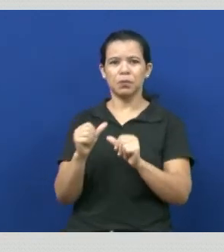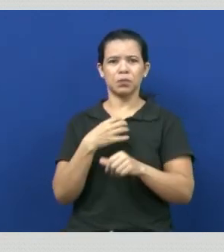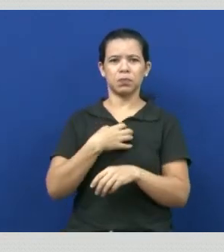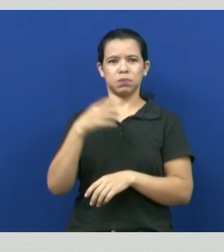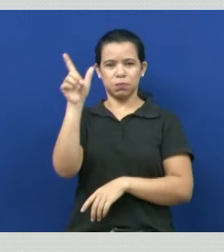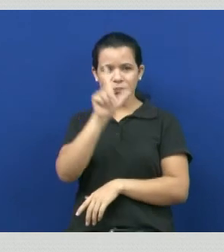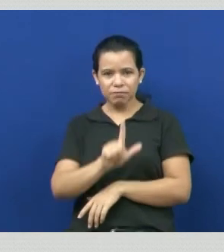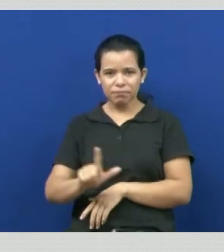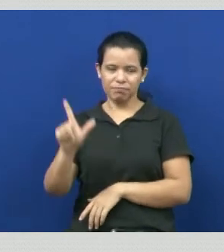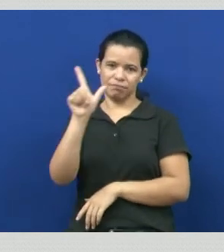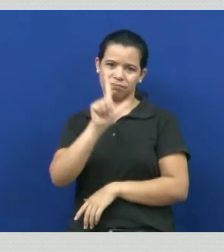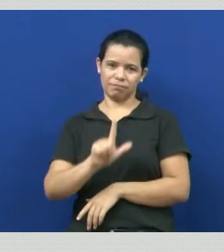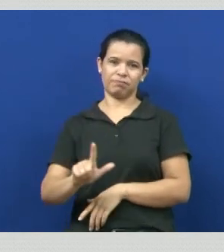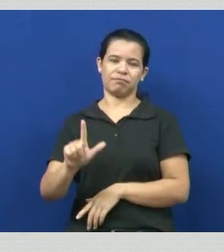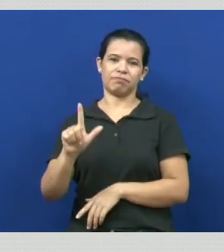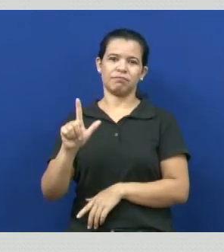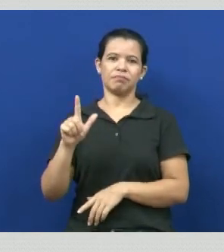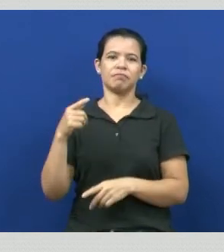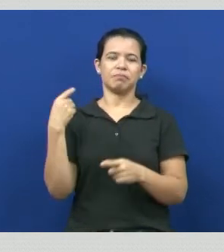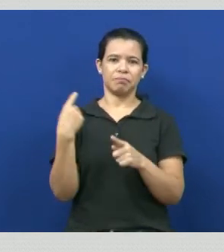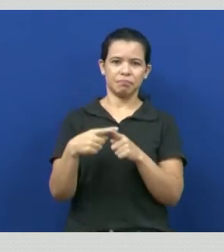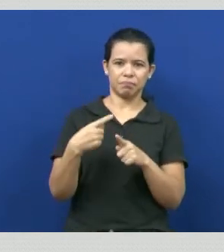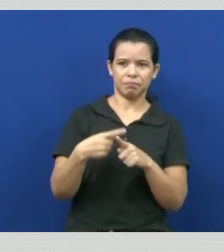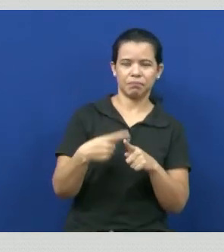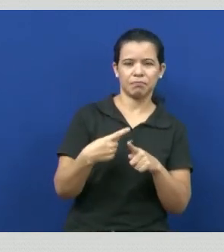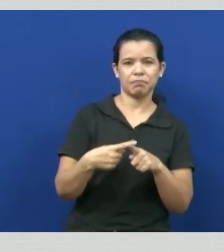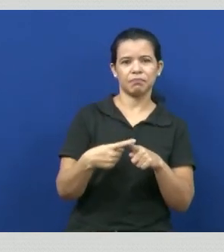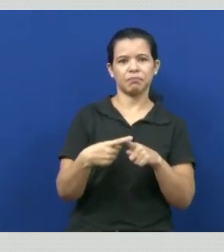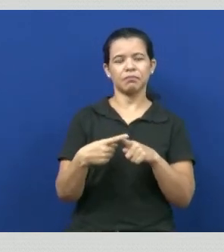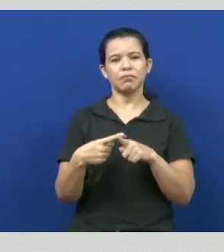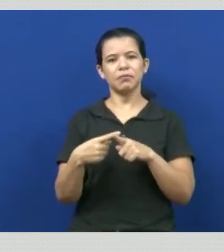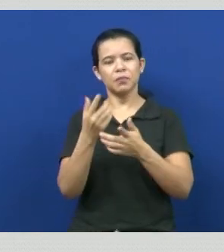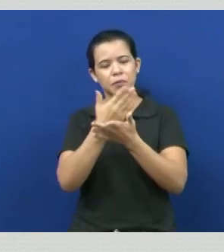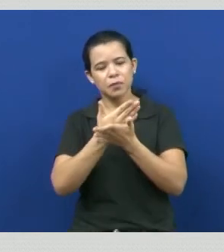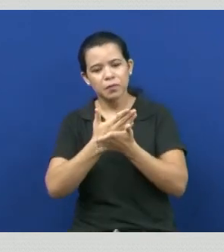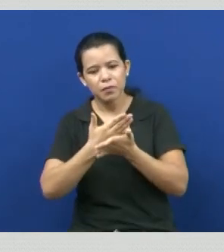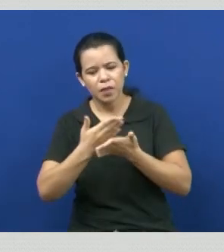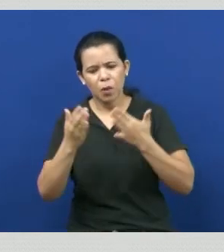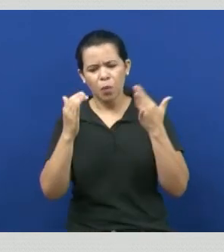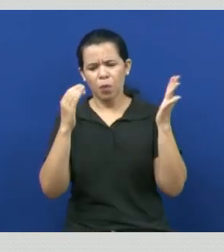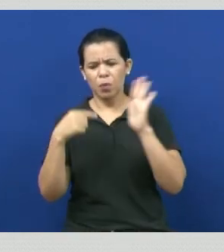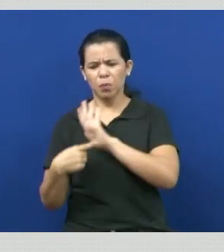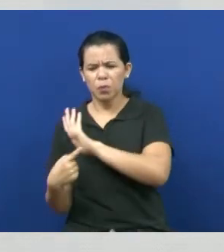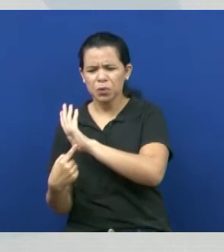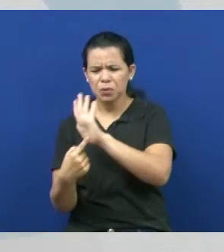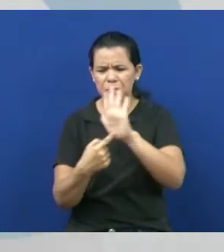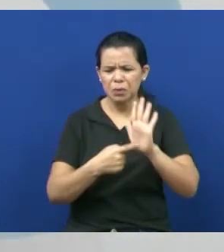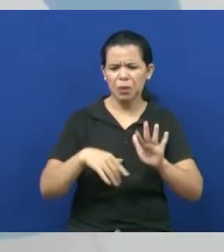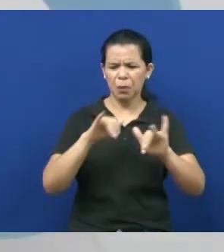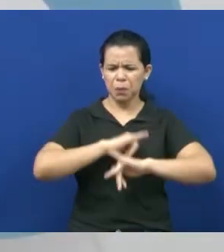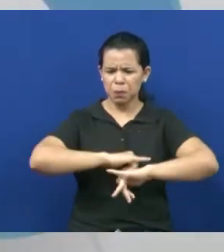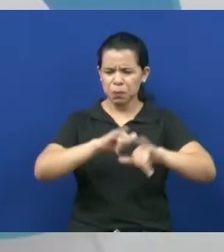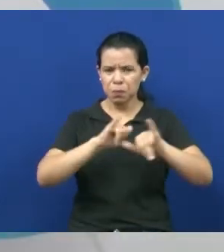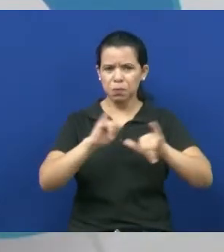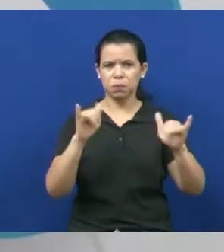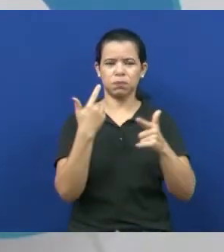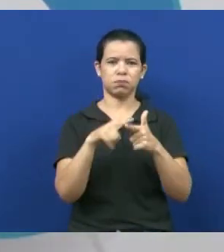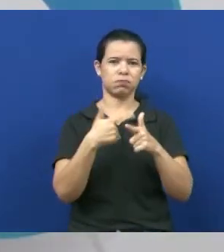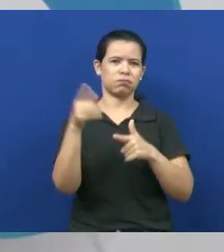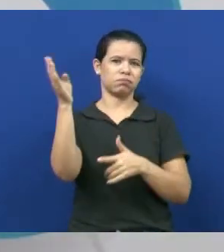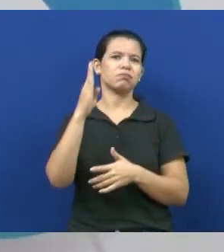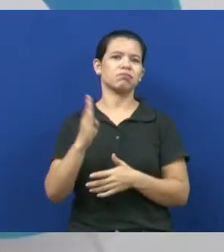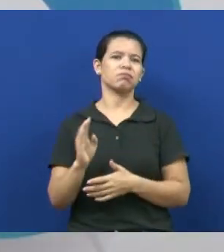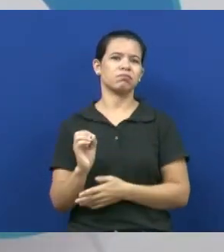literatura exatamente por isso, porque eles começaram a falar desses problemas que o Brasil estava passando. Outra